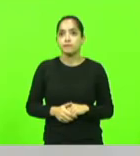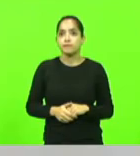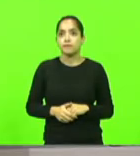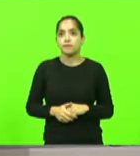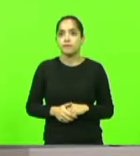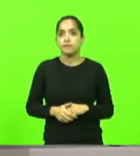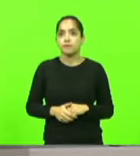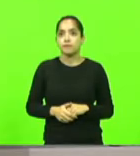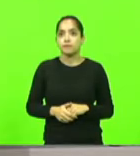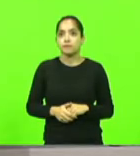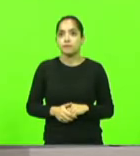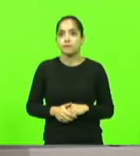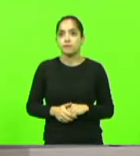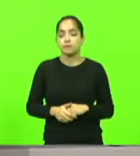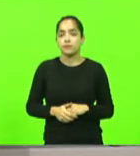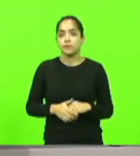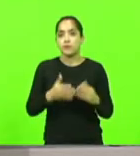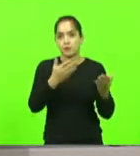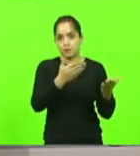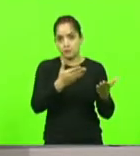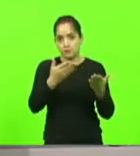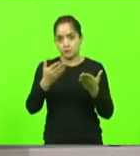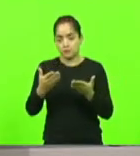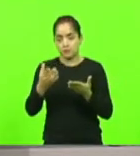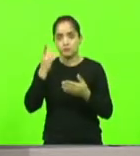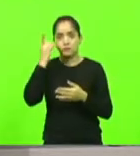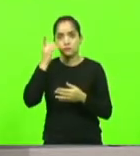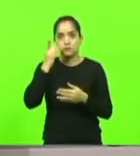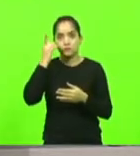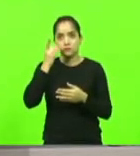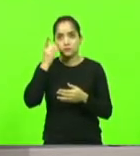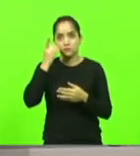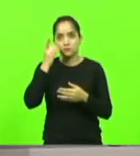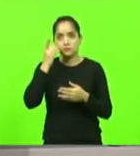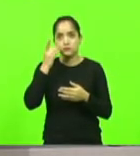Agora, deputado Frigo, convido a assinar o termo de posse.